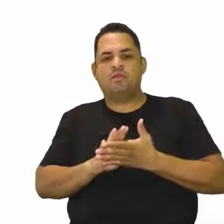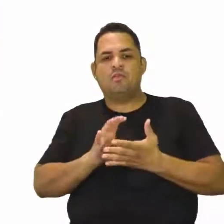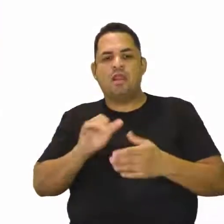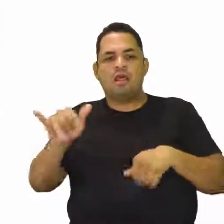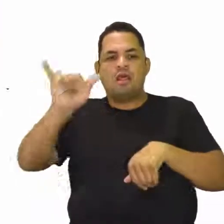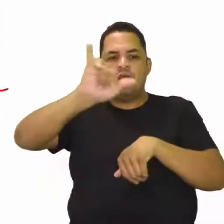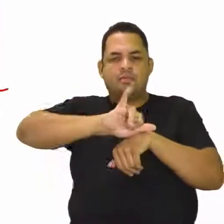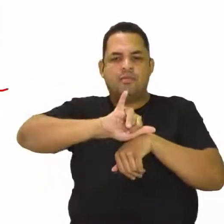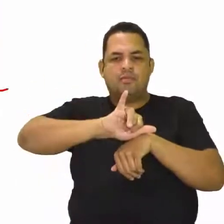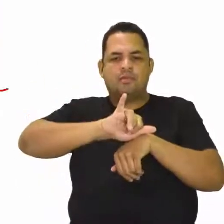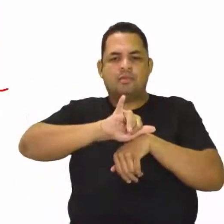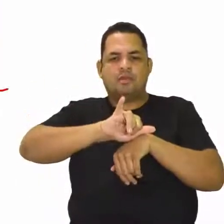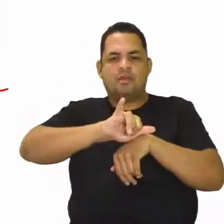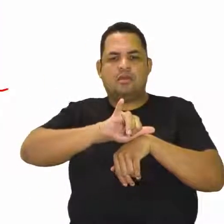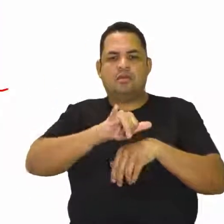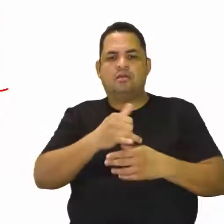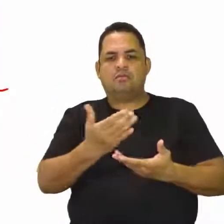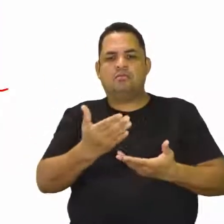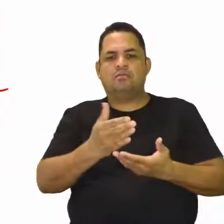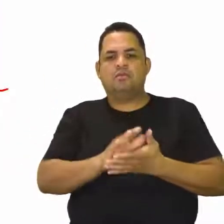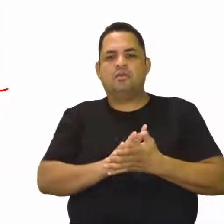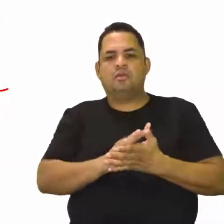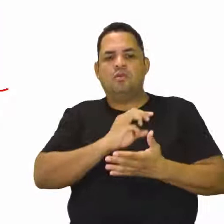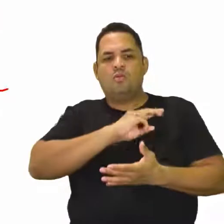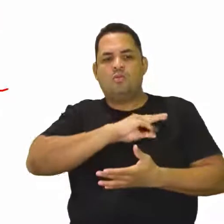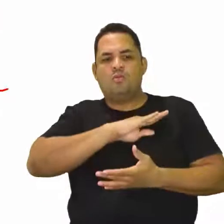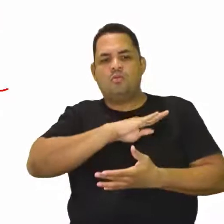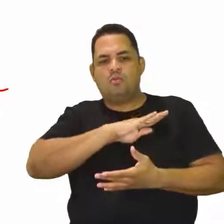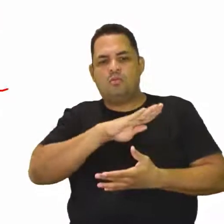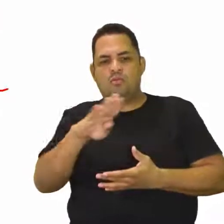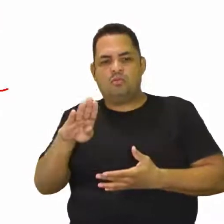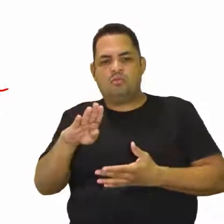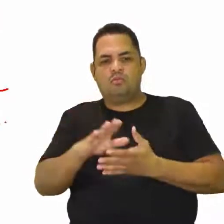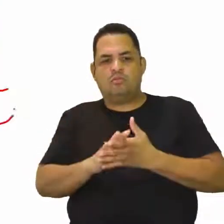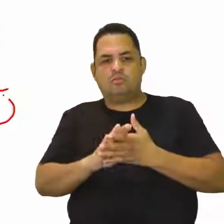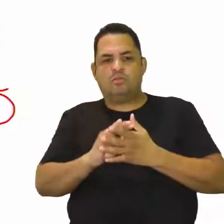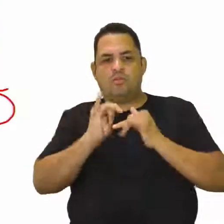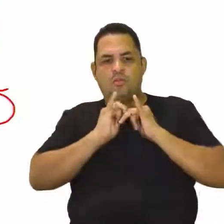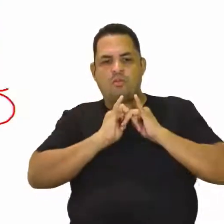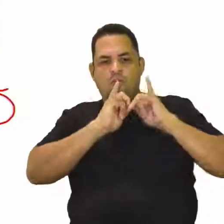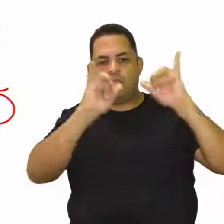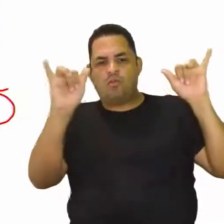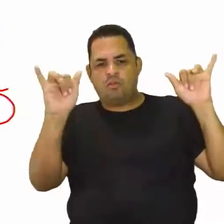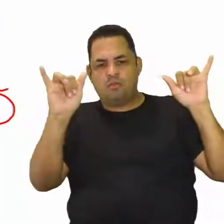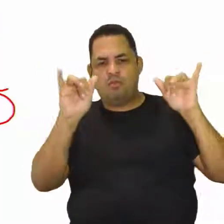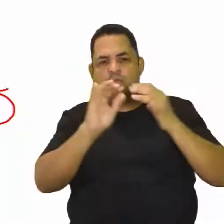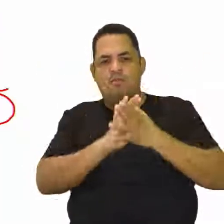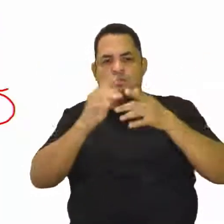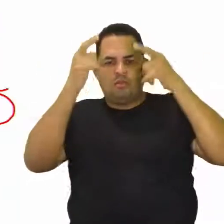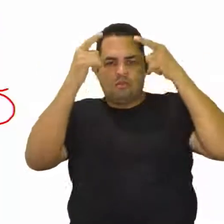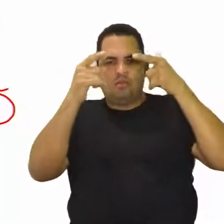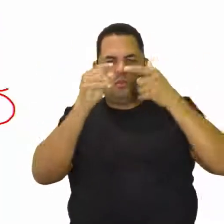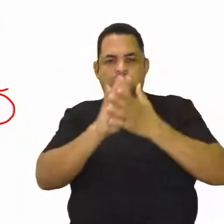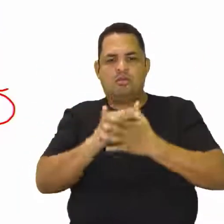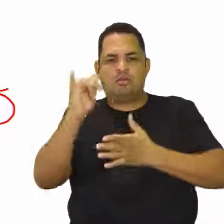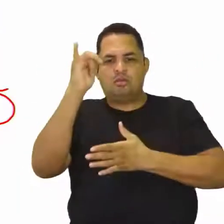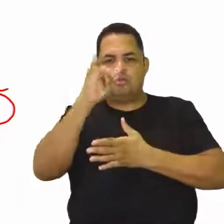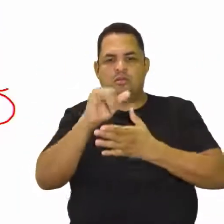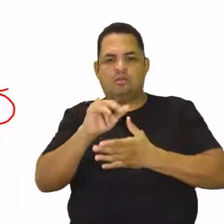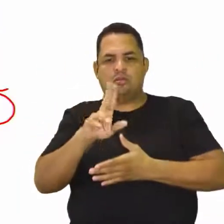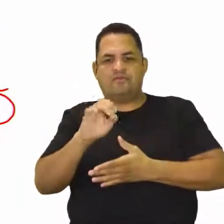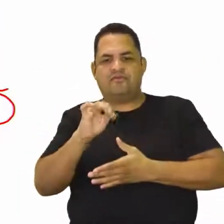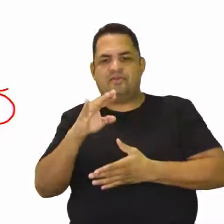Abeba, Mussolini proclamou o rei italiano Vítor Emanuel III